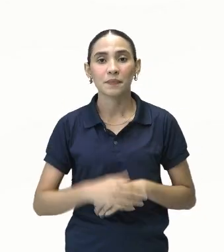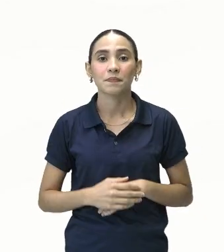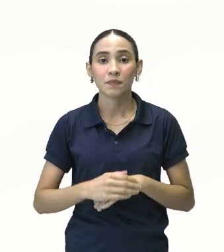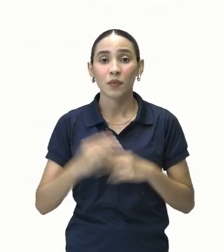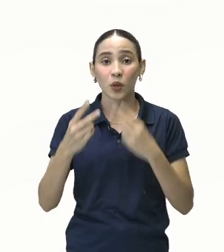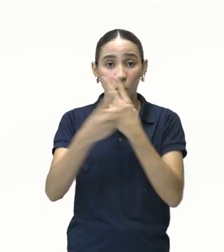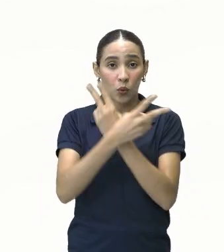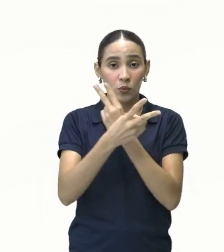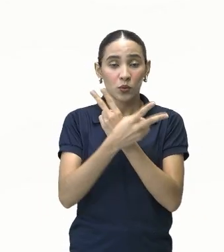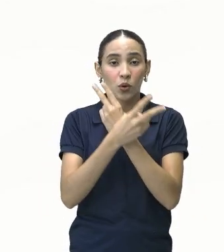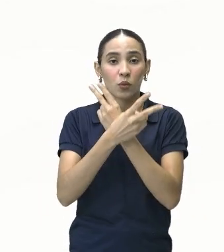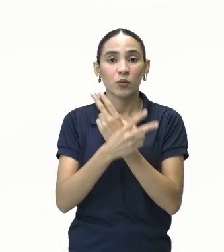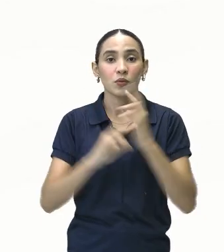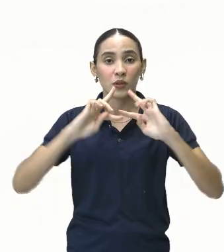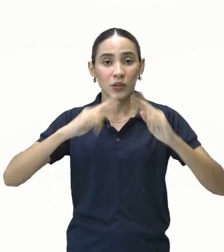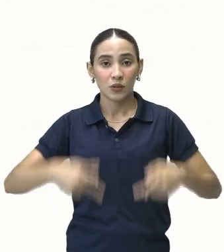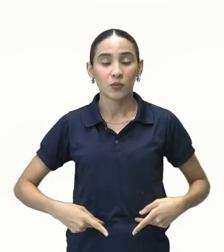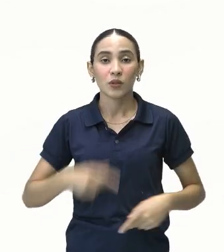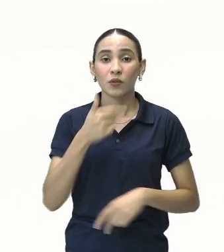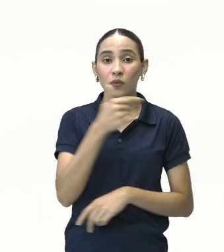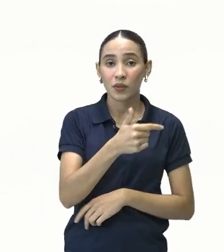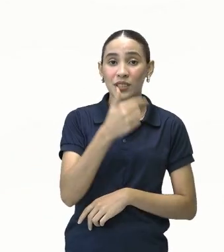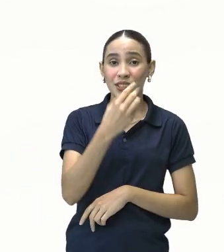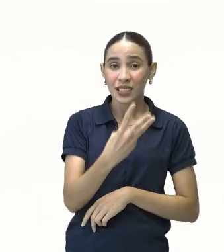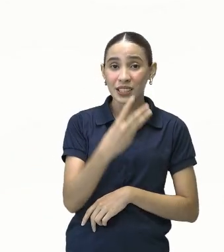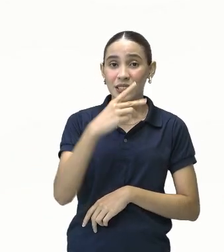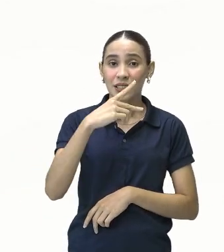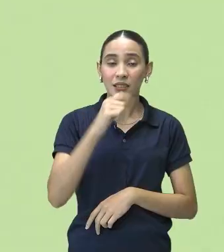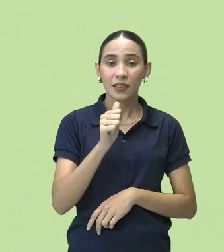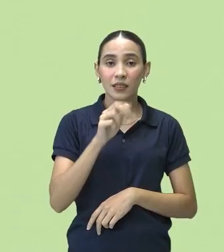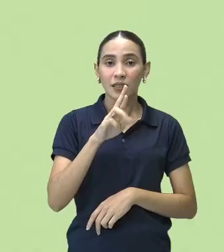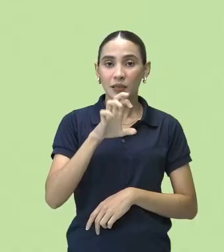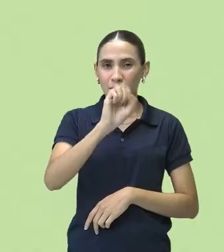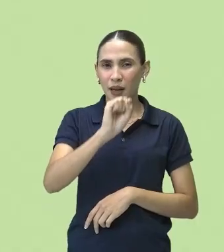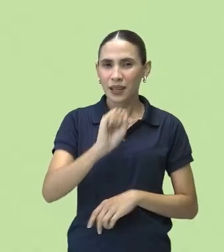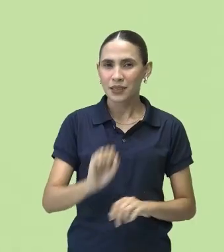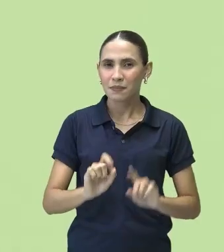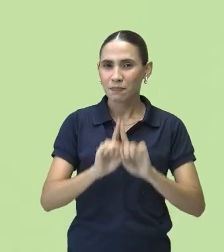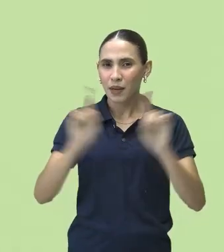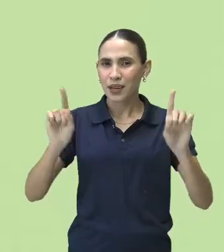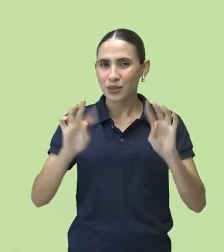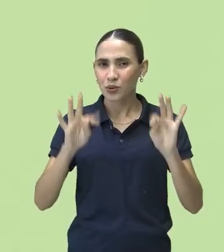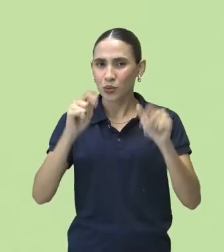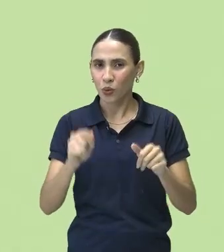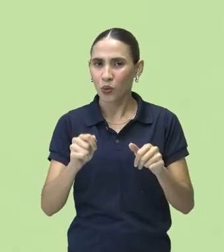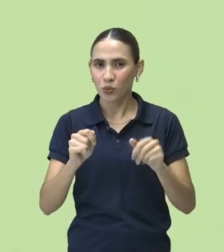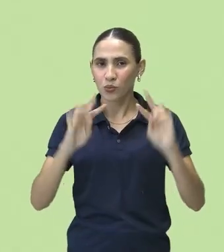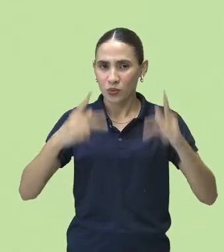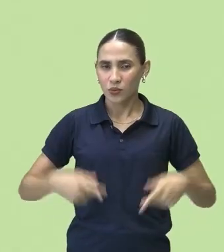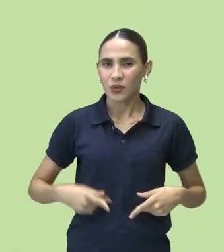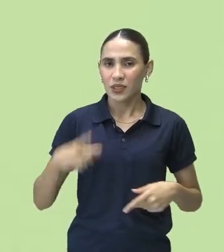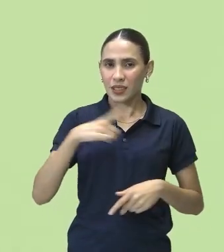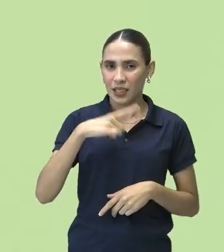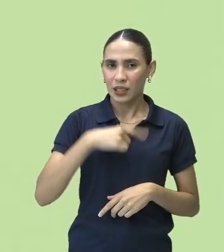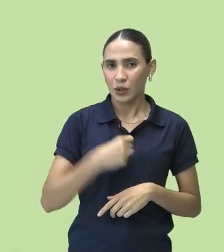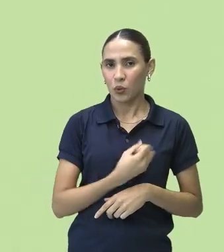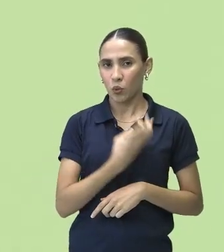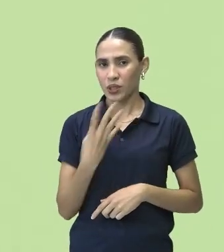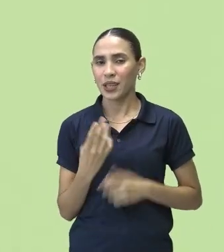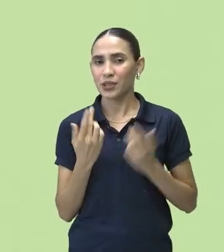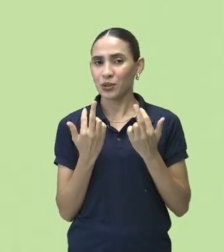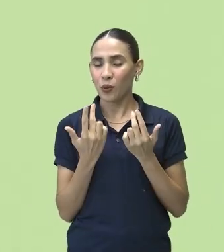os cromossomos no ser humano são 23 pares, mas todos os seres vivos têm a mesma quantidade de